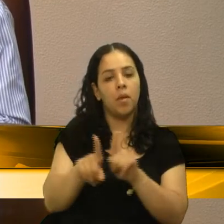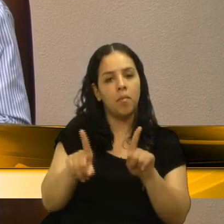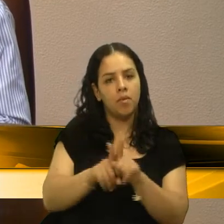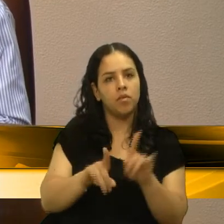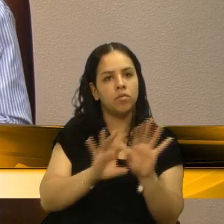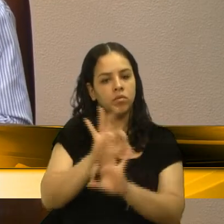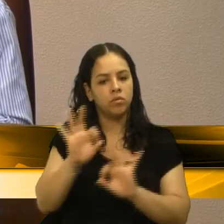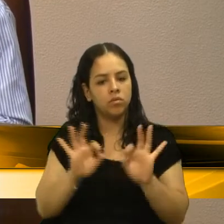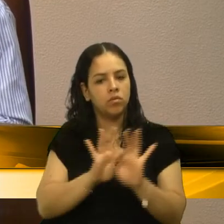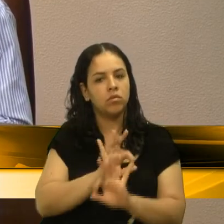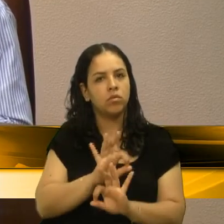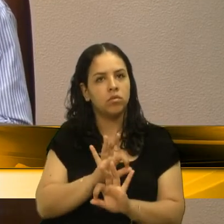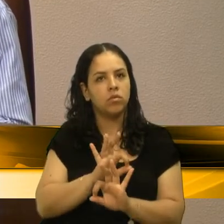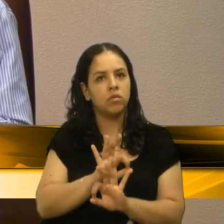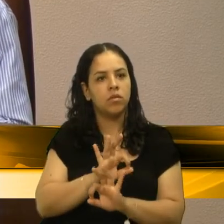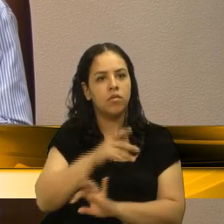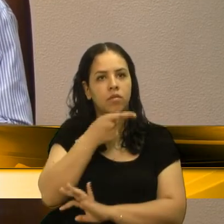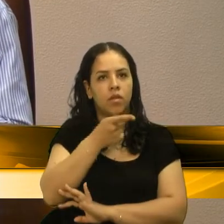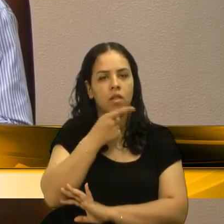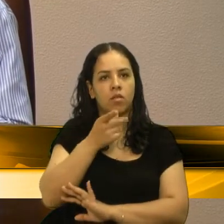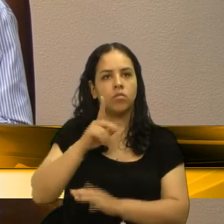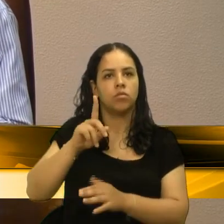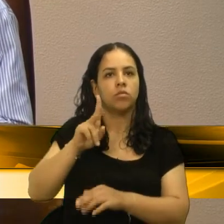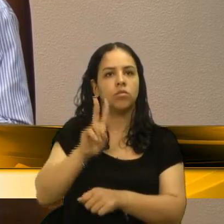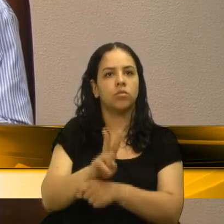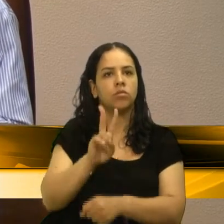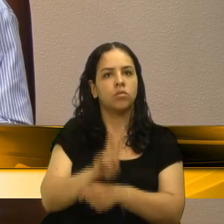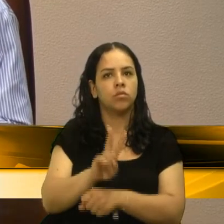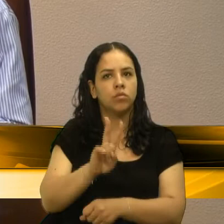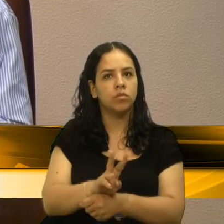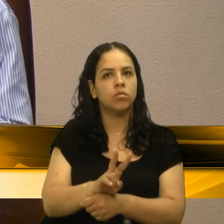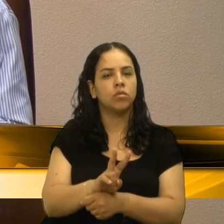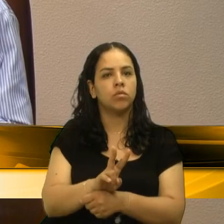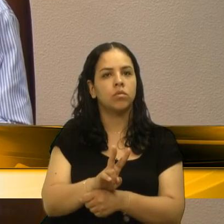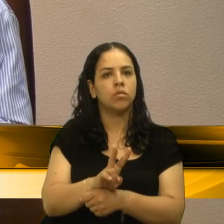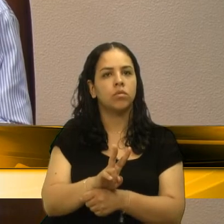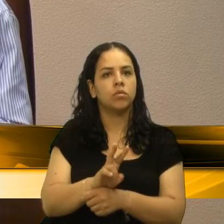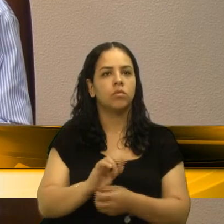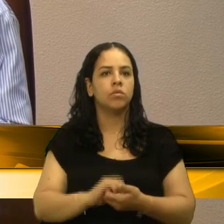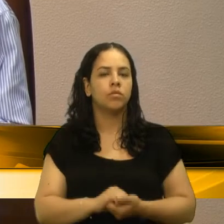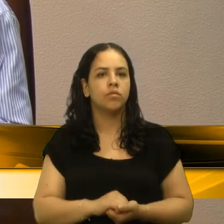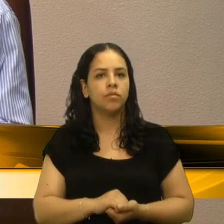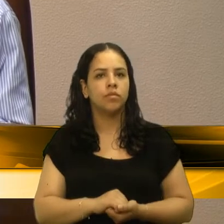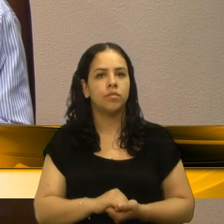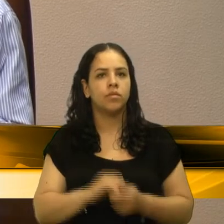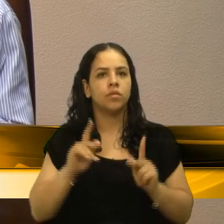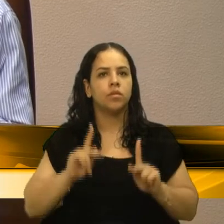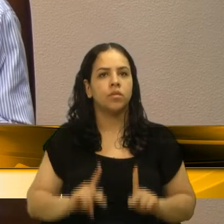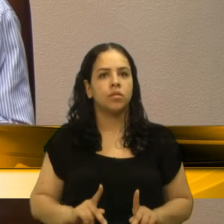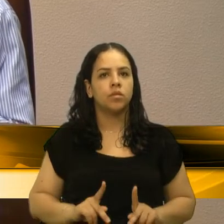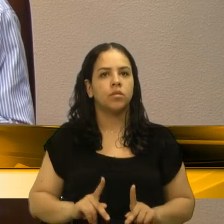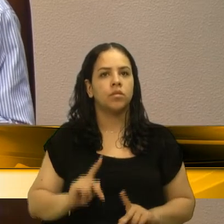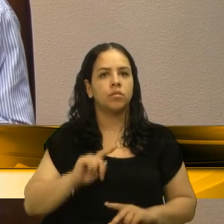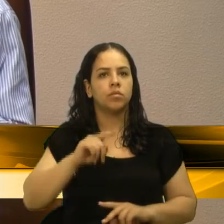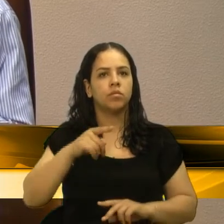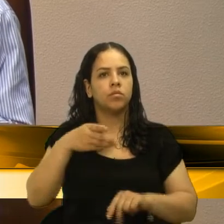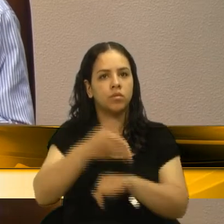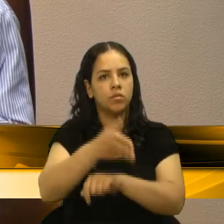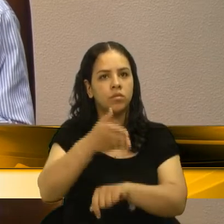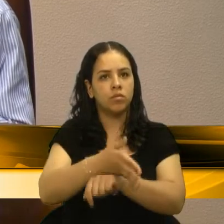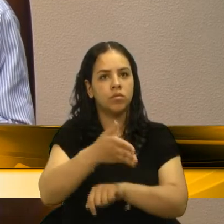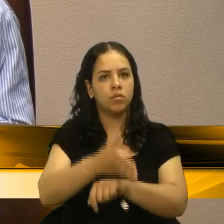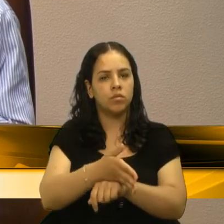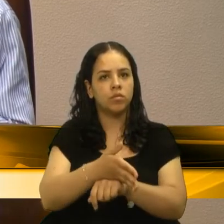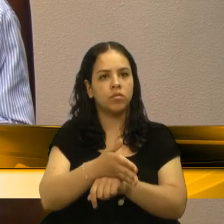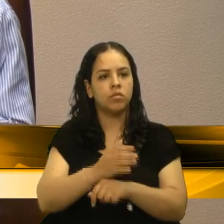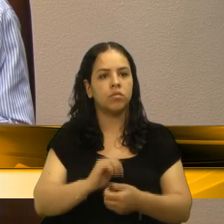esse direito, ele visa prevenir situações que possam ser de segurança, de insegurança, diria as pessoas que participam do evento. Senhora Geraldine, com certeza